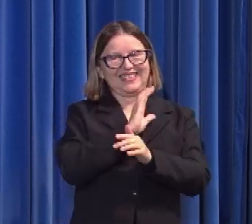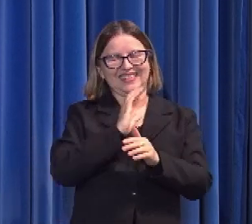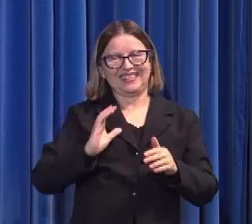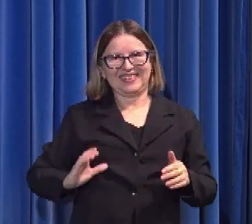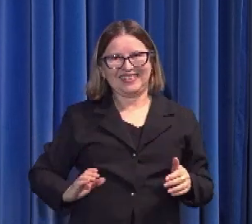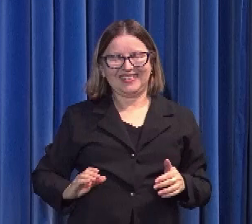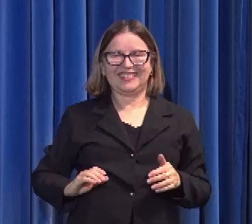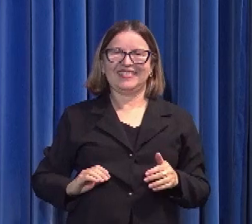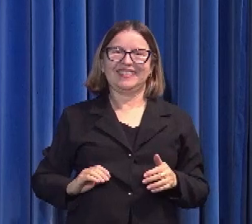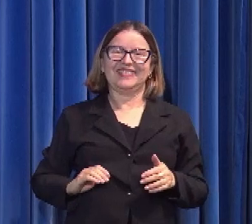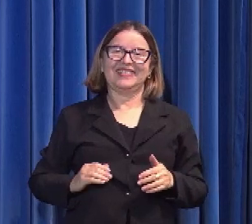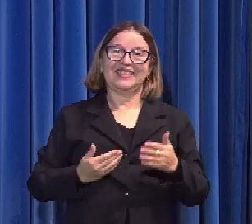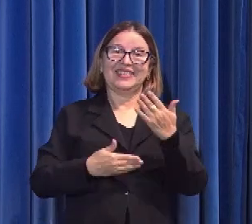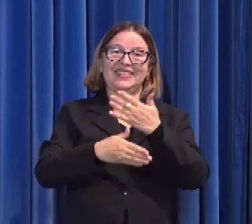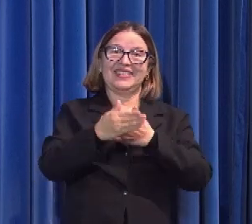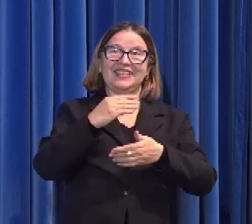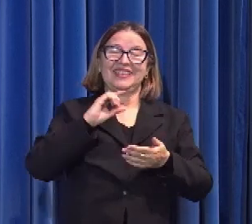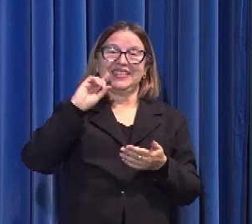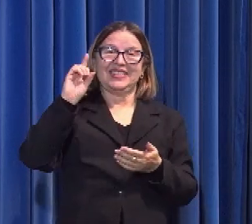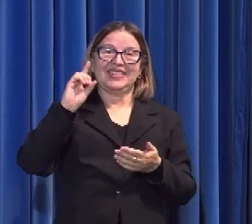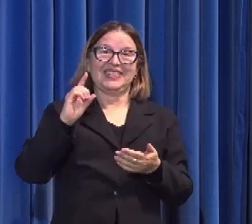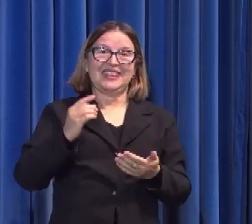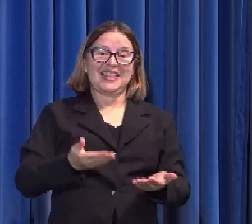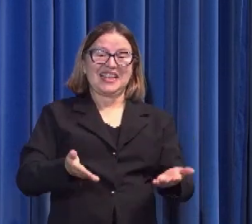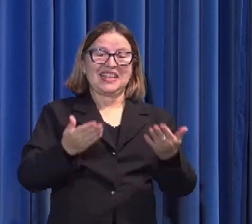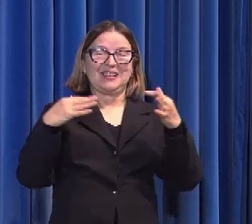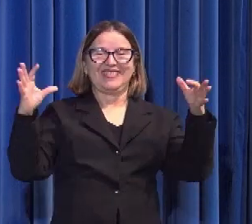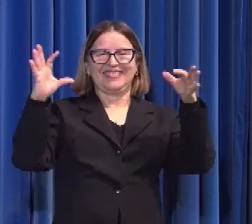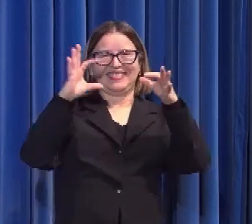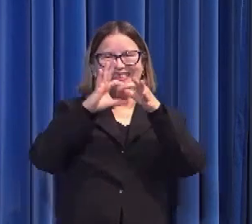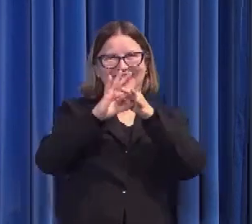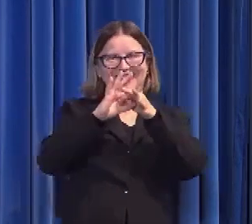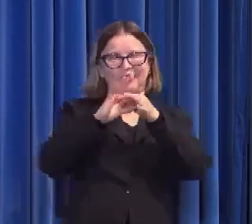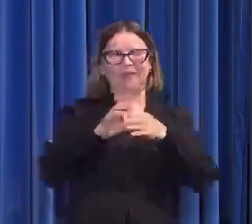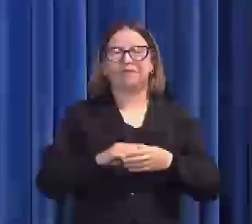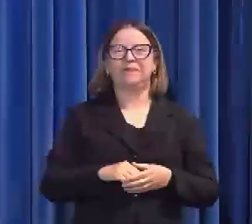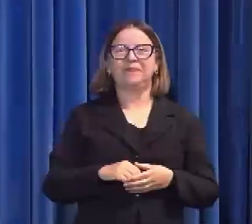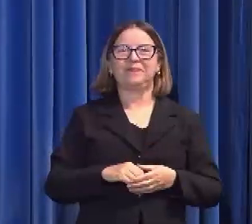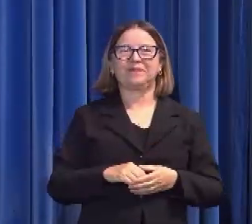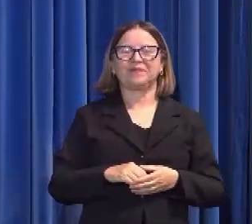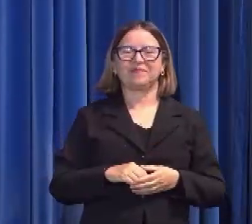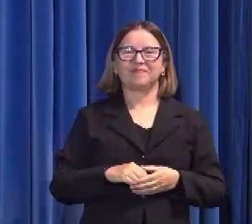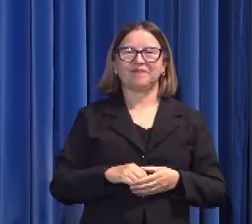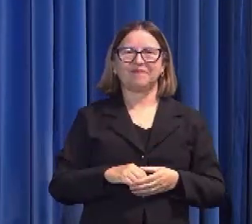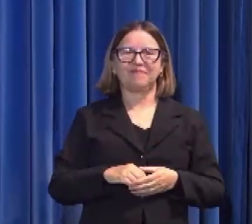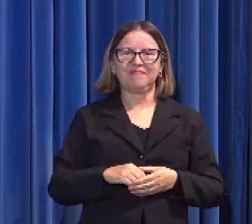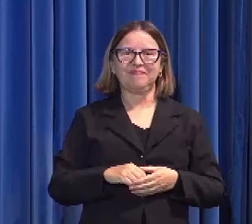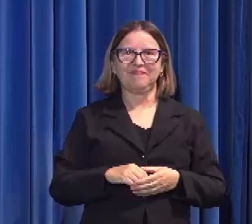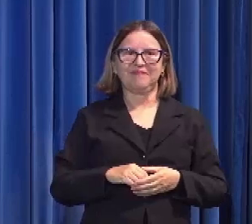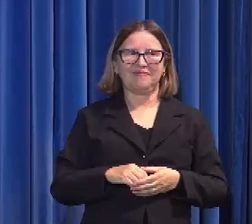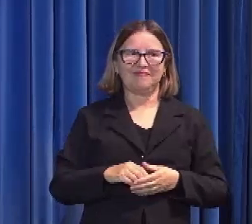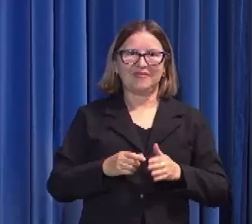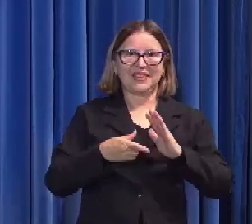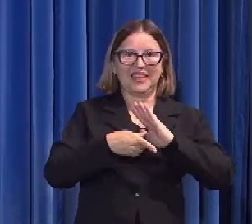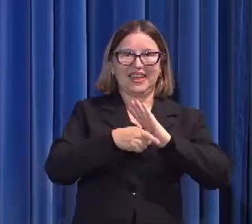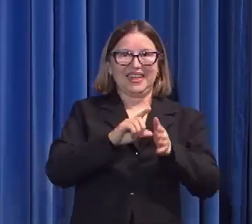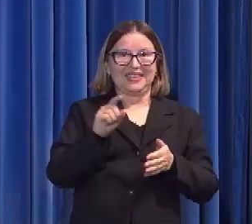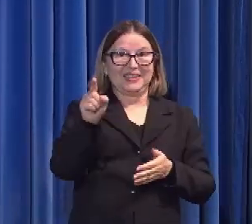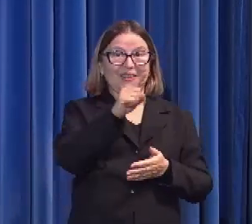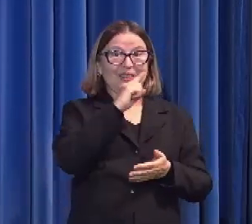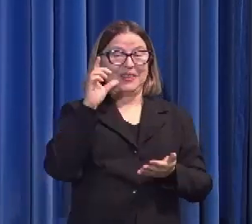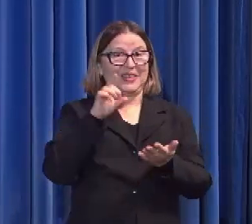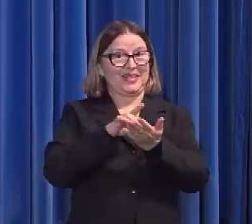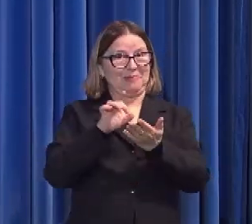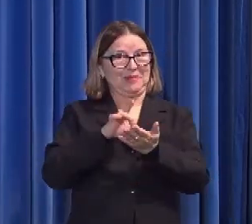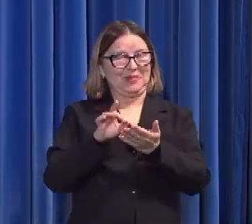recebemos agora a reconciliação e quando inimigos nós fomos reconciliados com Deus